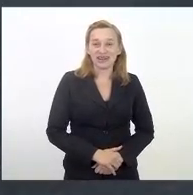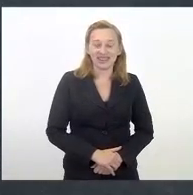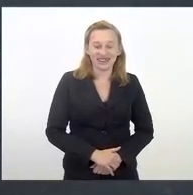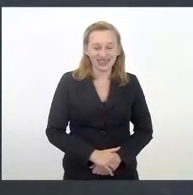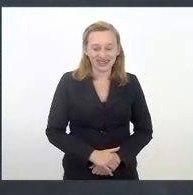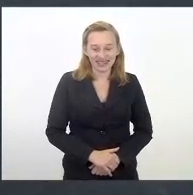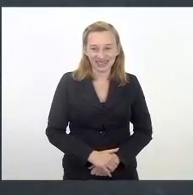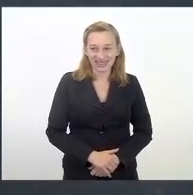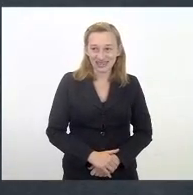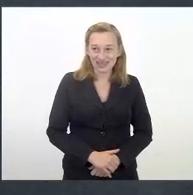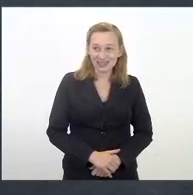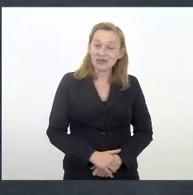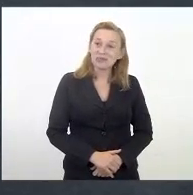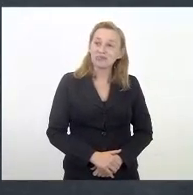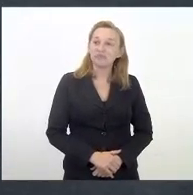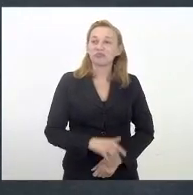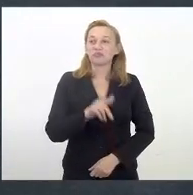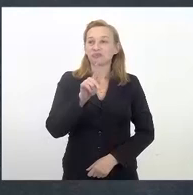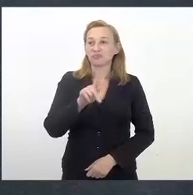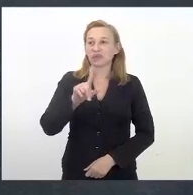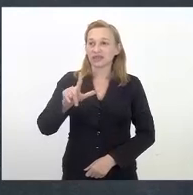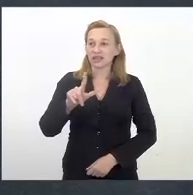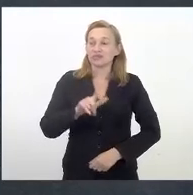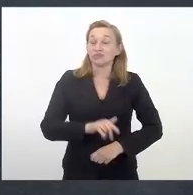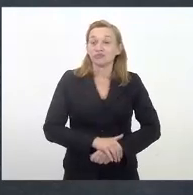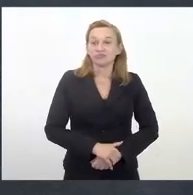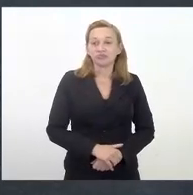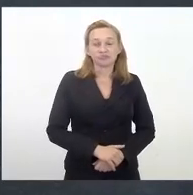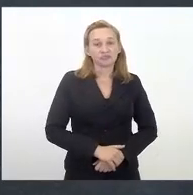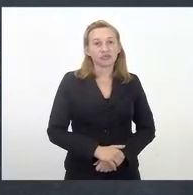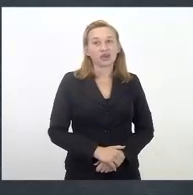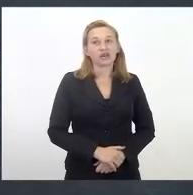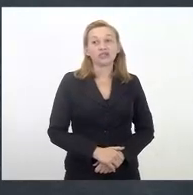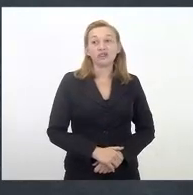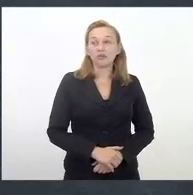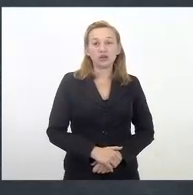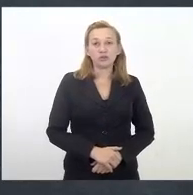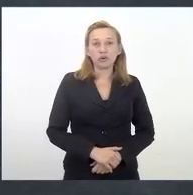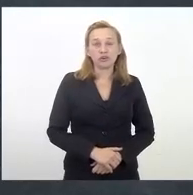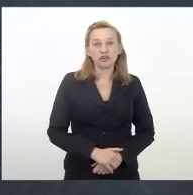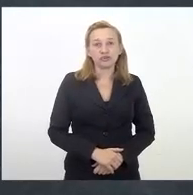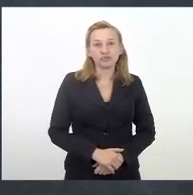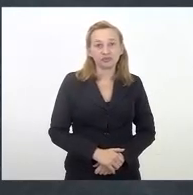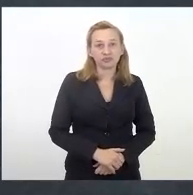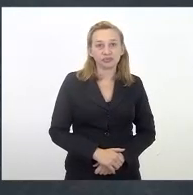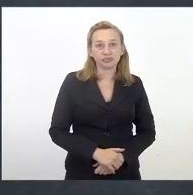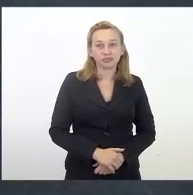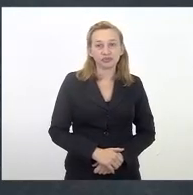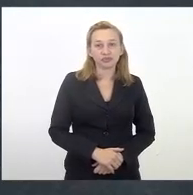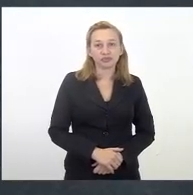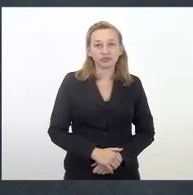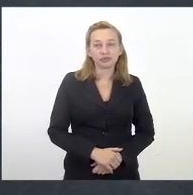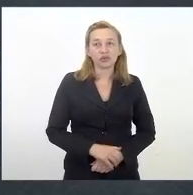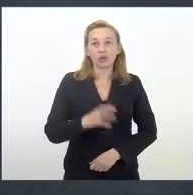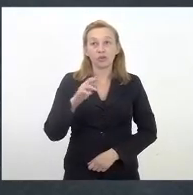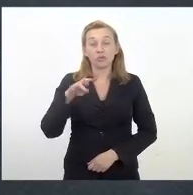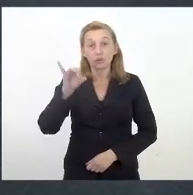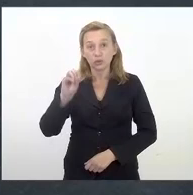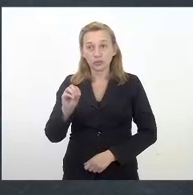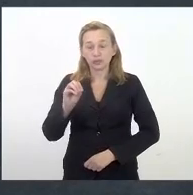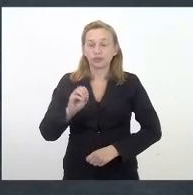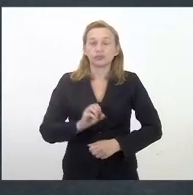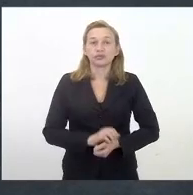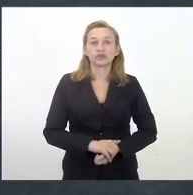artigo da Pele que é de autoria do deputado Rodrigo Amorim do Bruno dauaire mas